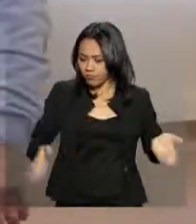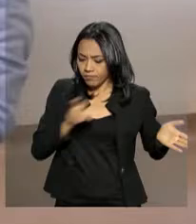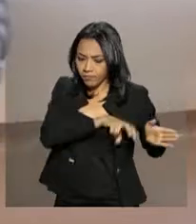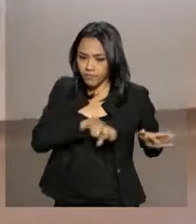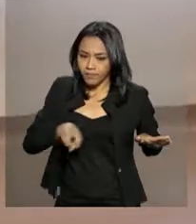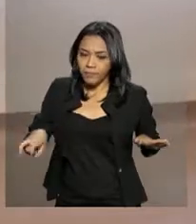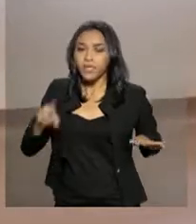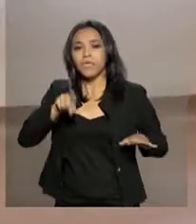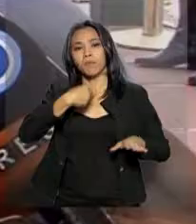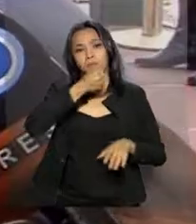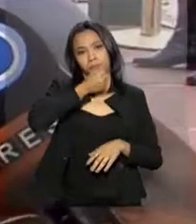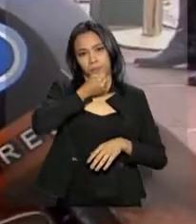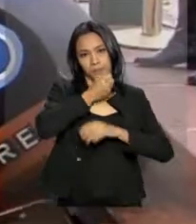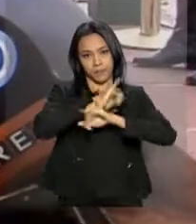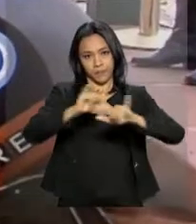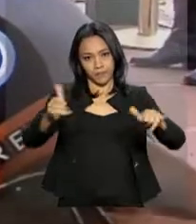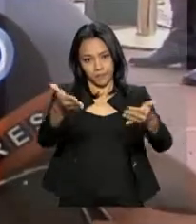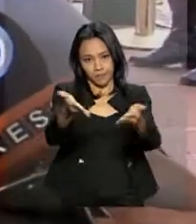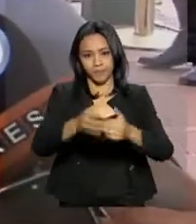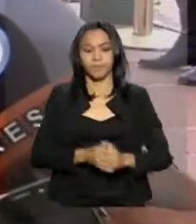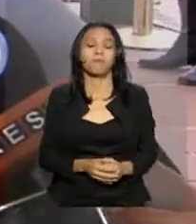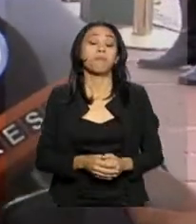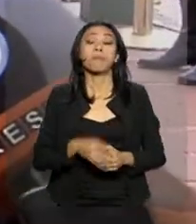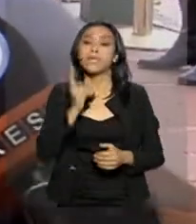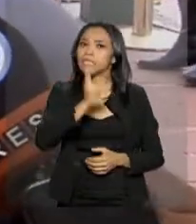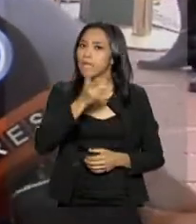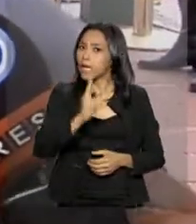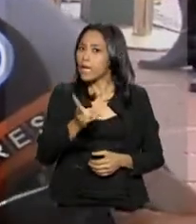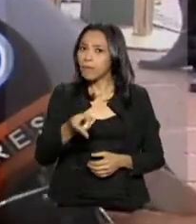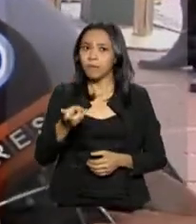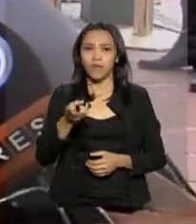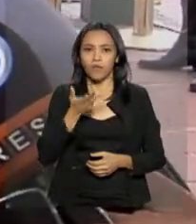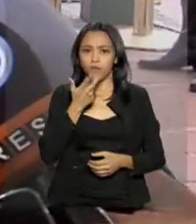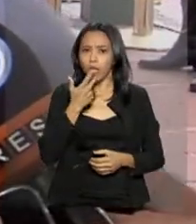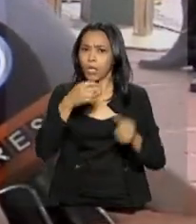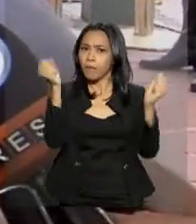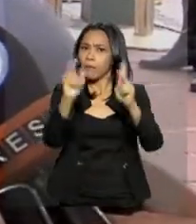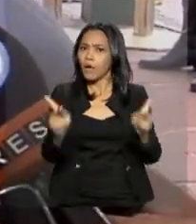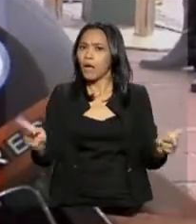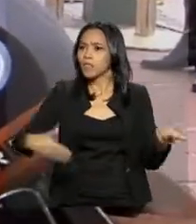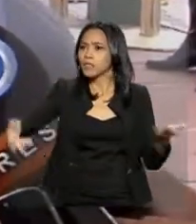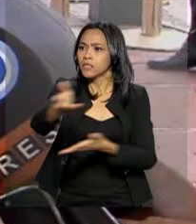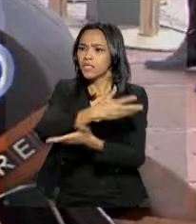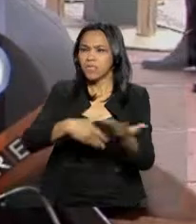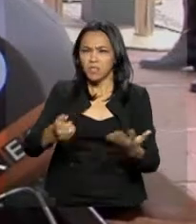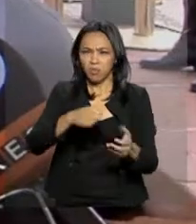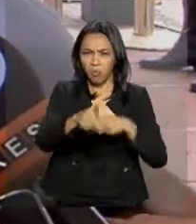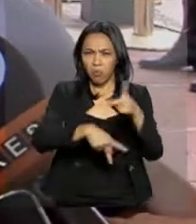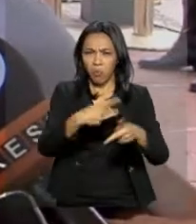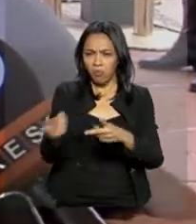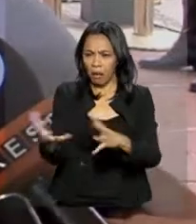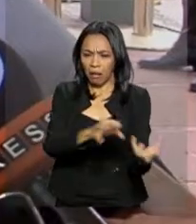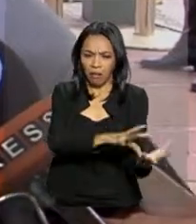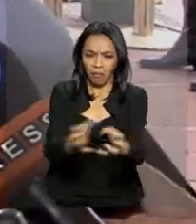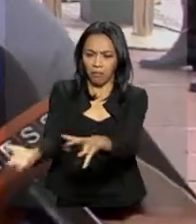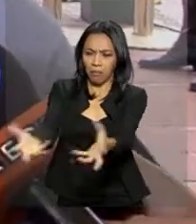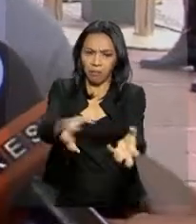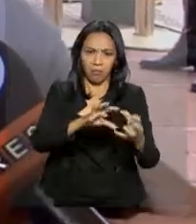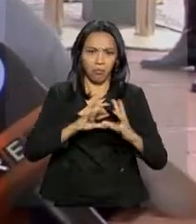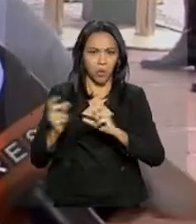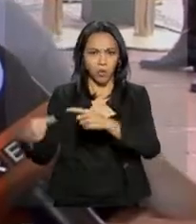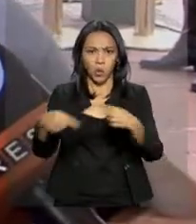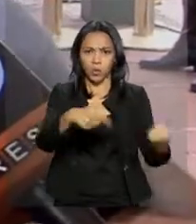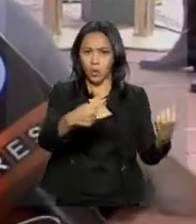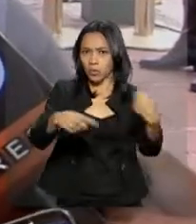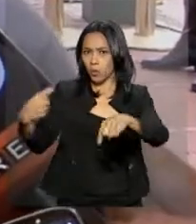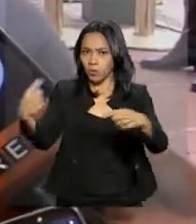falou com a imprensa desde o primeiro momento é muita harmonia entre os brasileiros de saúde brasileiro contra brasileiro brasileiro com um